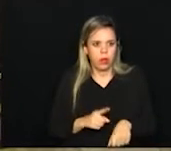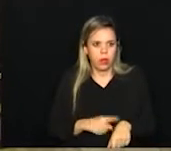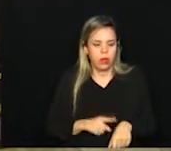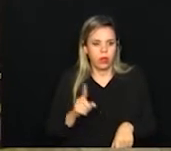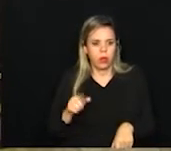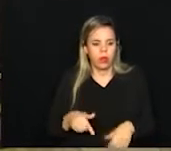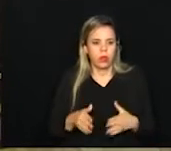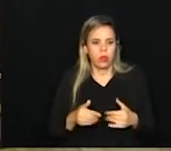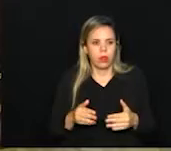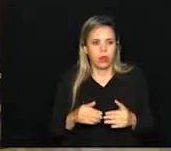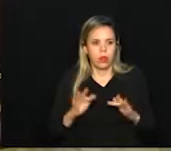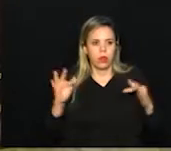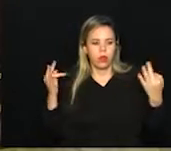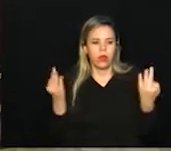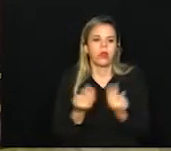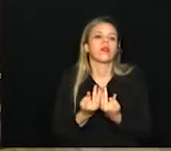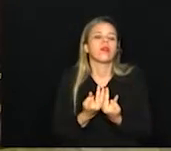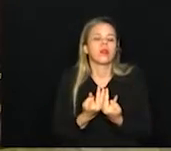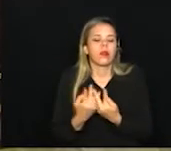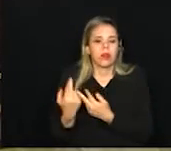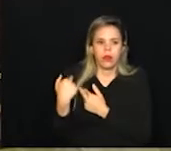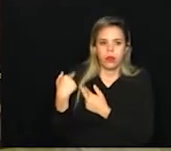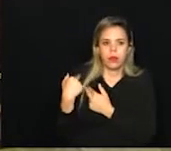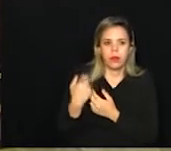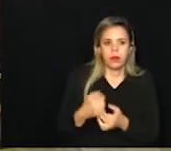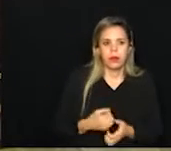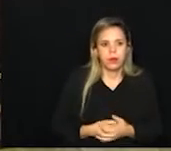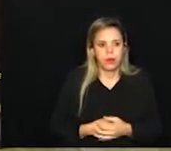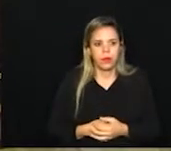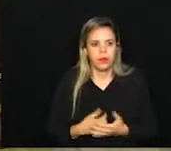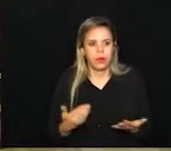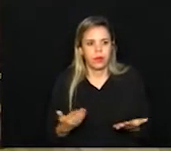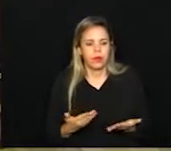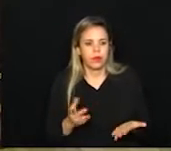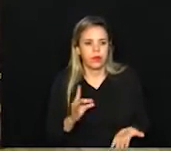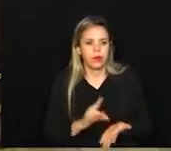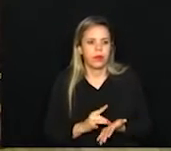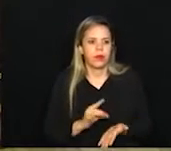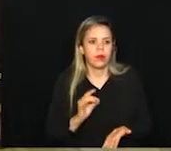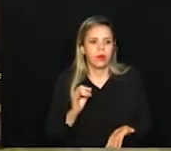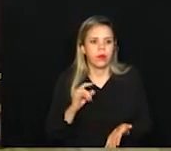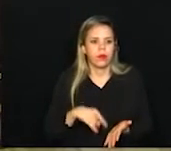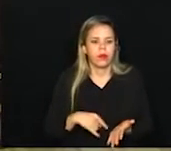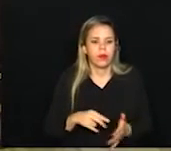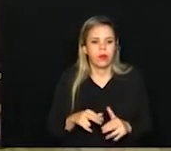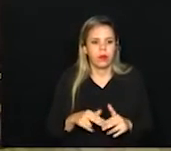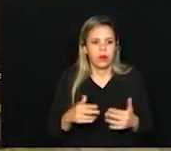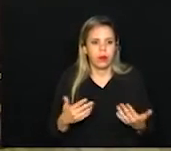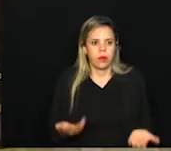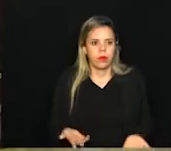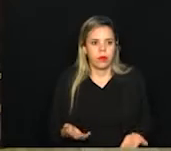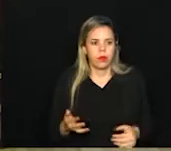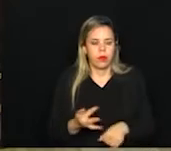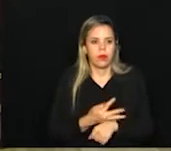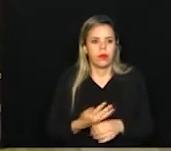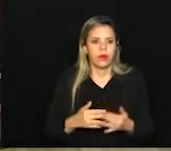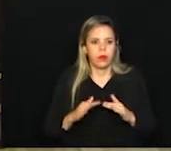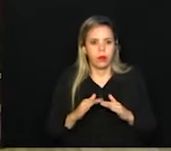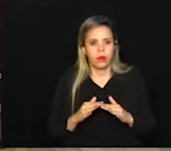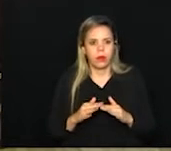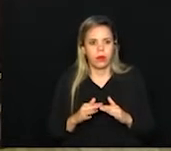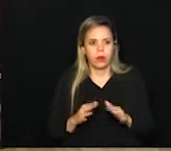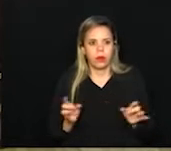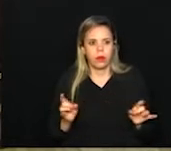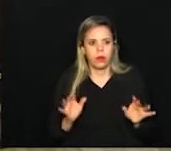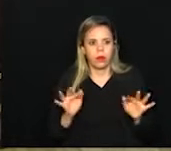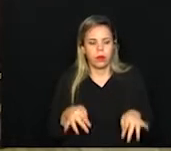um pedido dos pais e responsáveis. E agora, de forma oficial, portanto, as férias escolares se